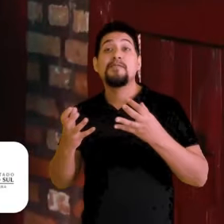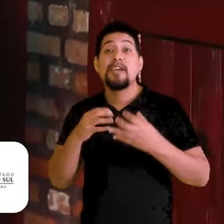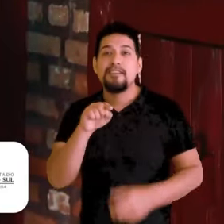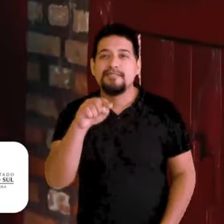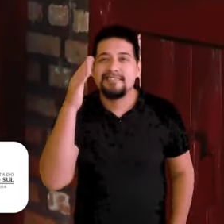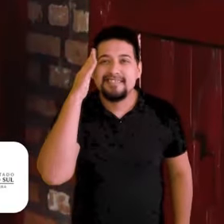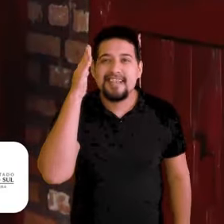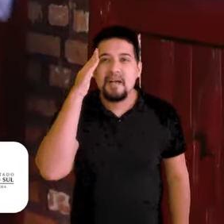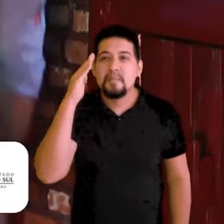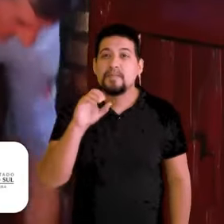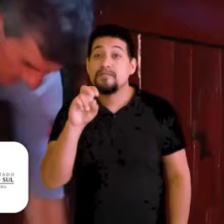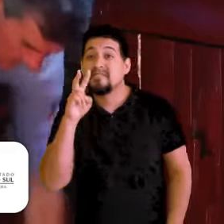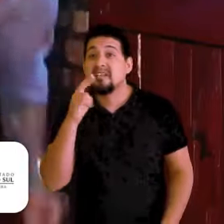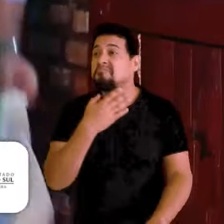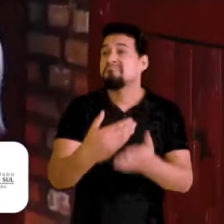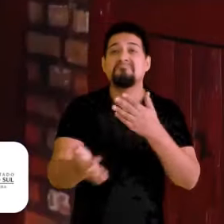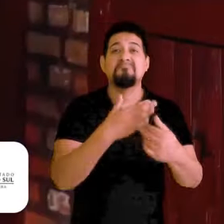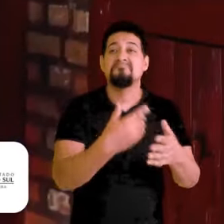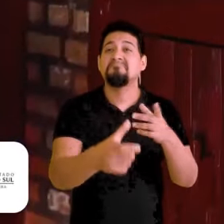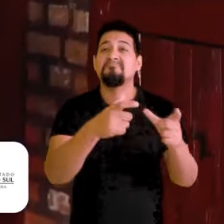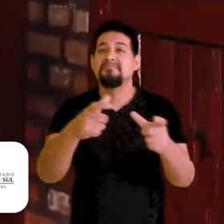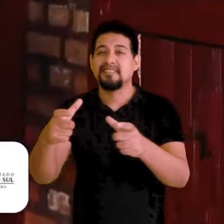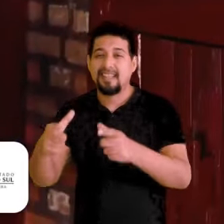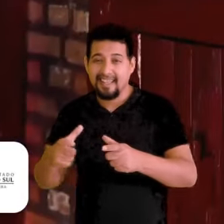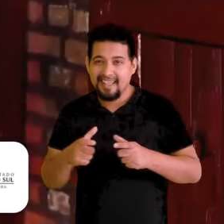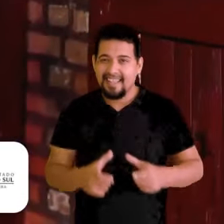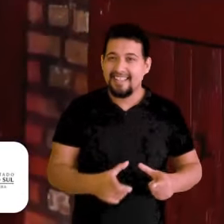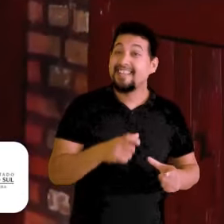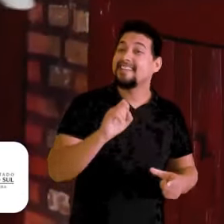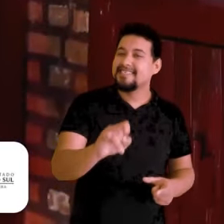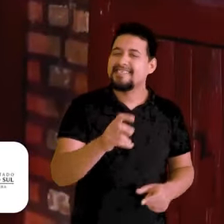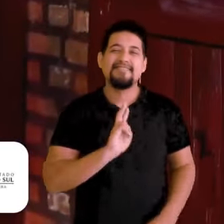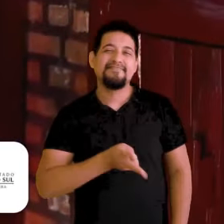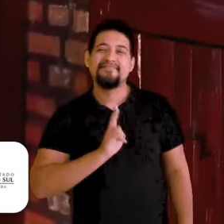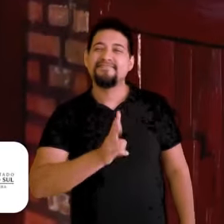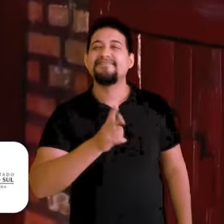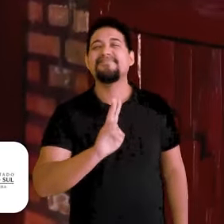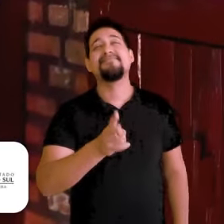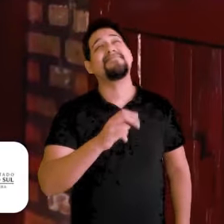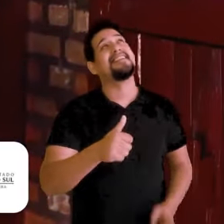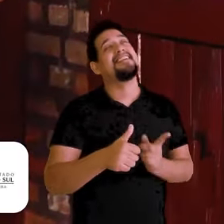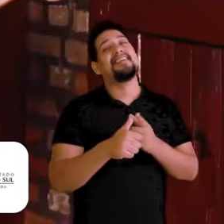que saibas, esteja onde for, você foi e será.